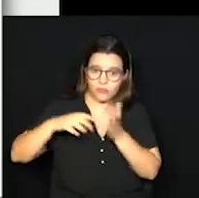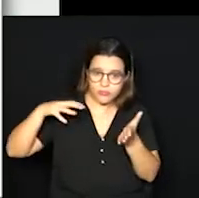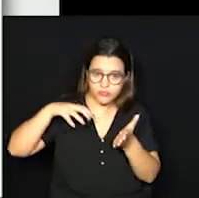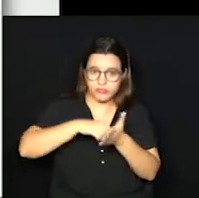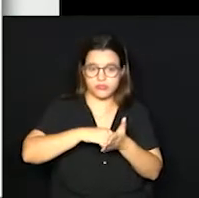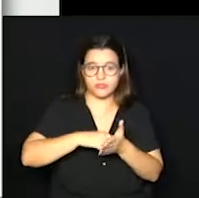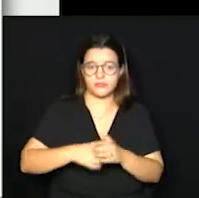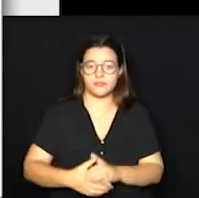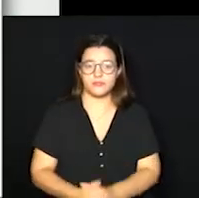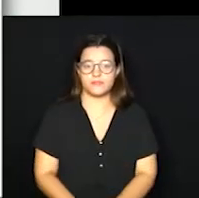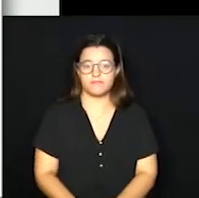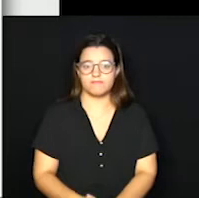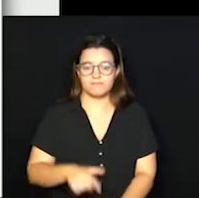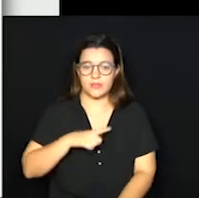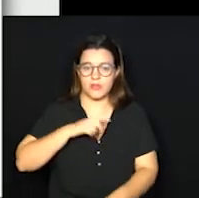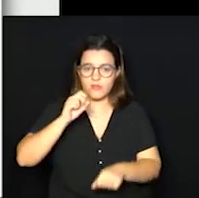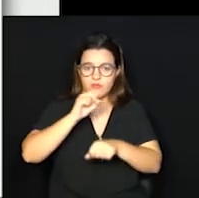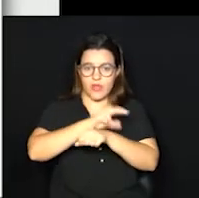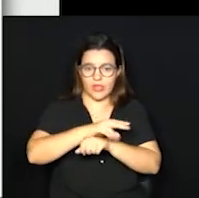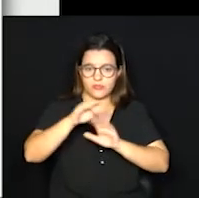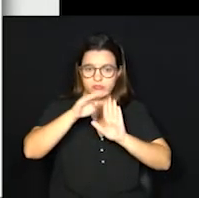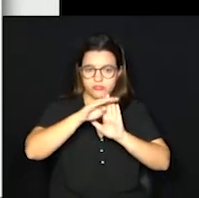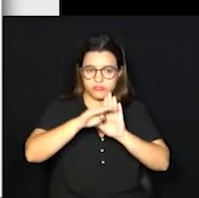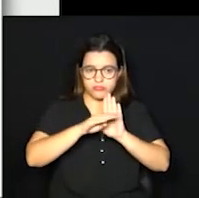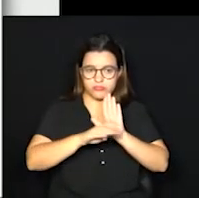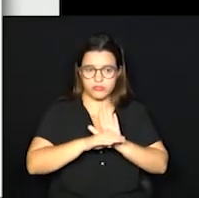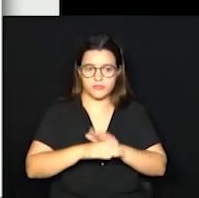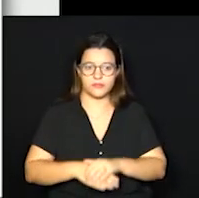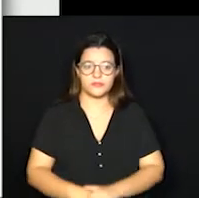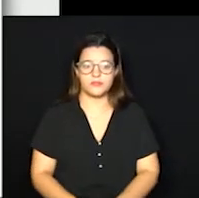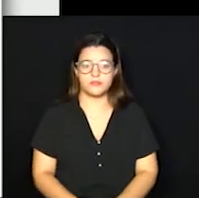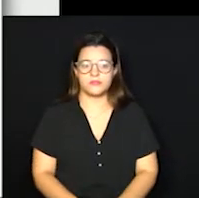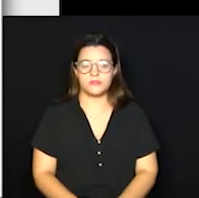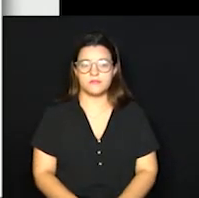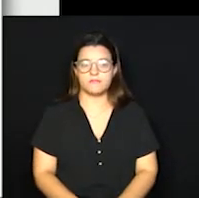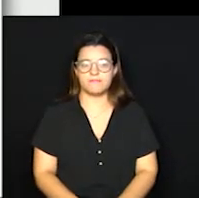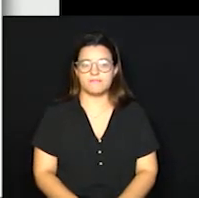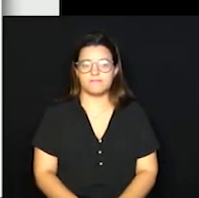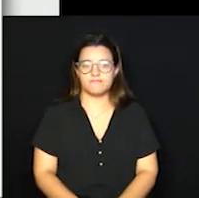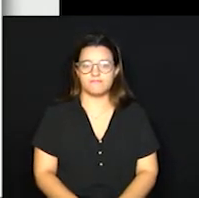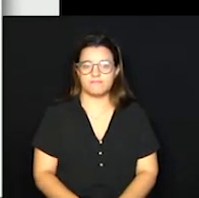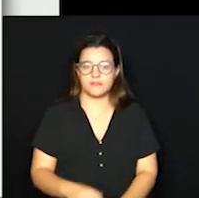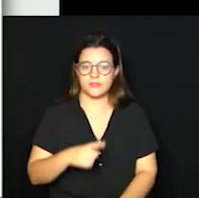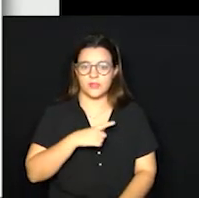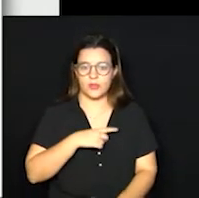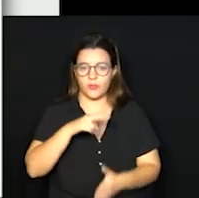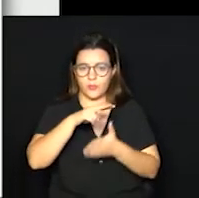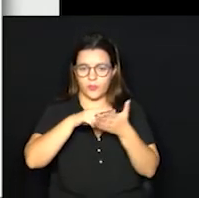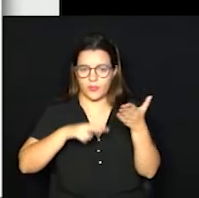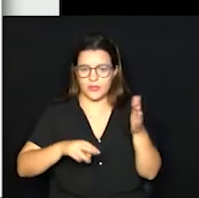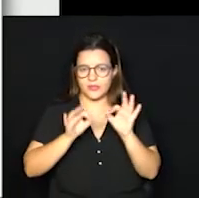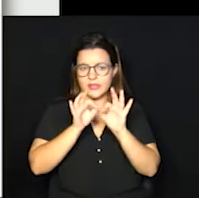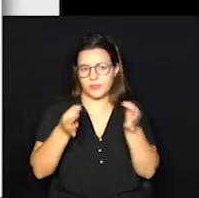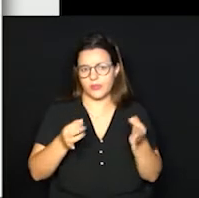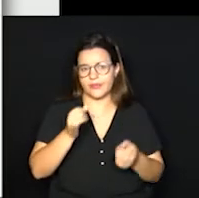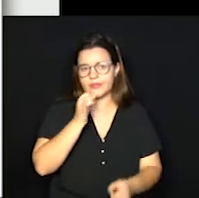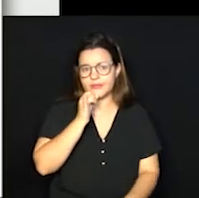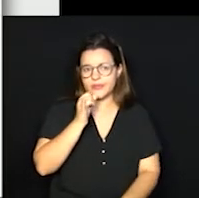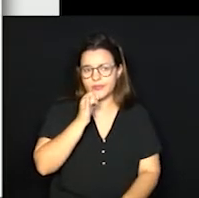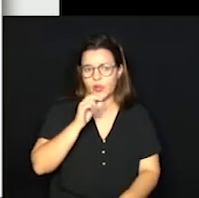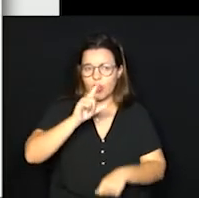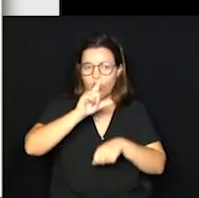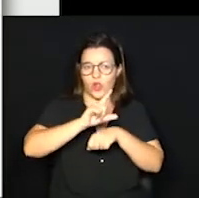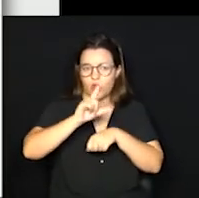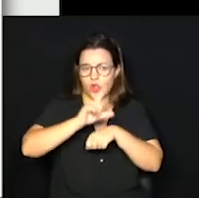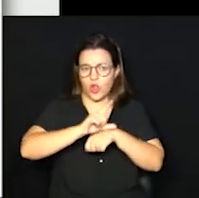Mina Abreu, as vagas que nós temos disponíveis hoje. Nós temos toda a lista, a gente vai exemplificar só alguns. Por exemplo,